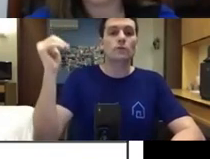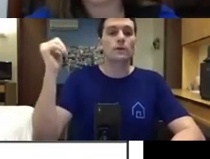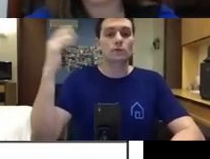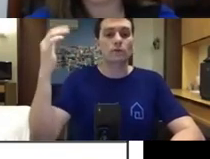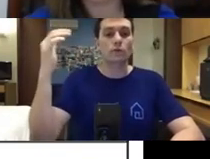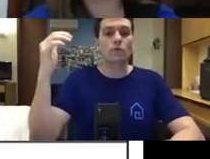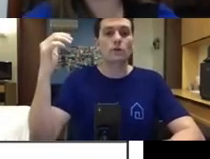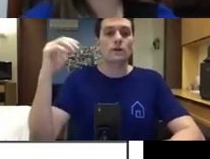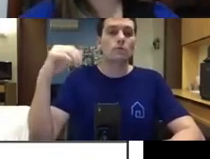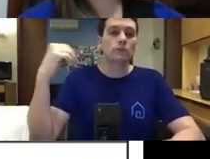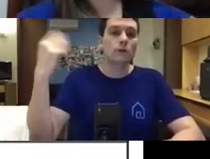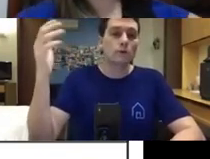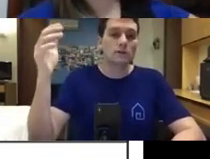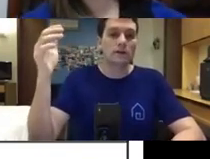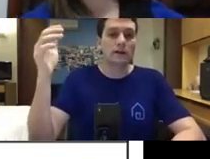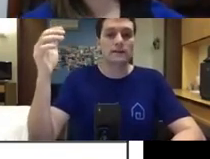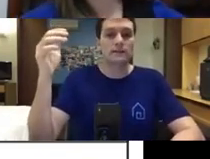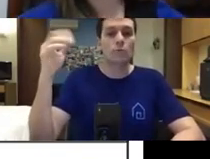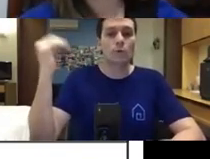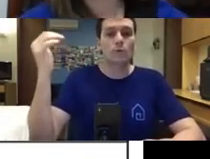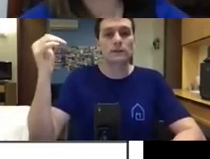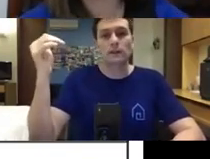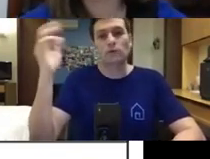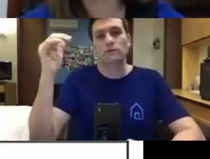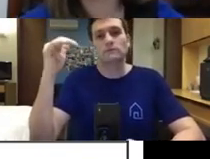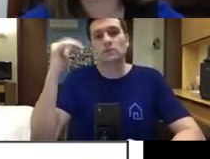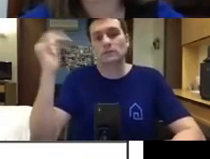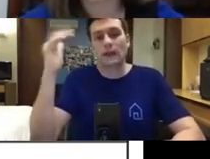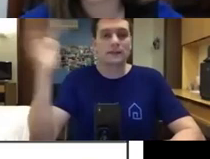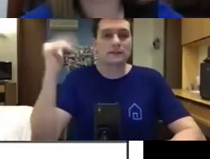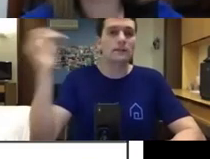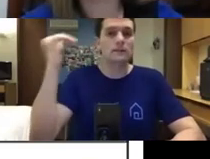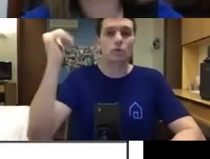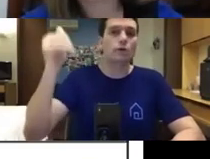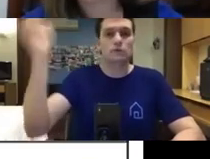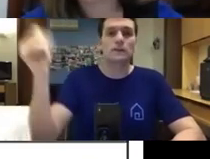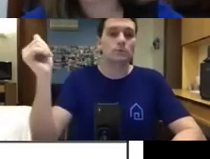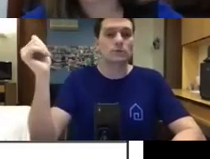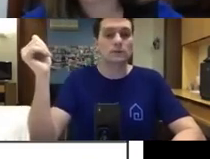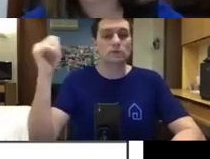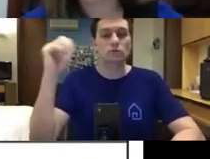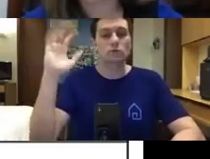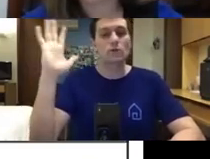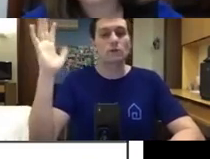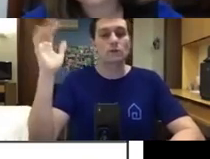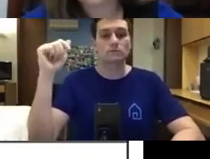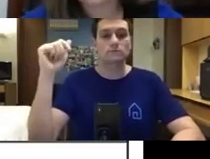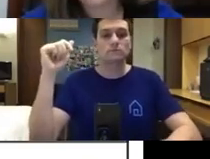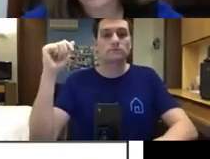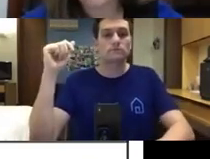que ficou pegando fogo, tem como a gente avaliar se comprometeu em 10, 15, 8, 7% a estrutura ou